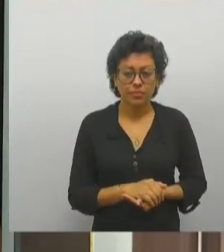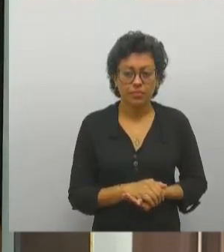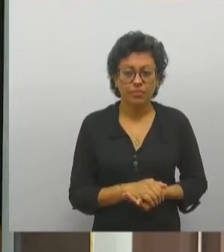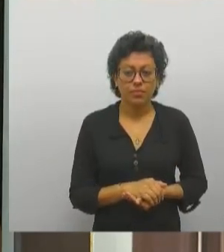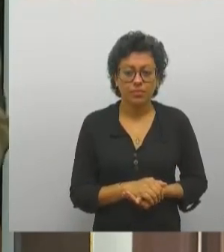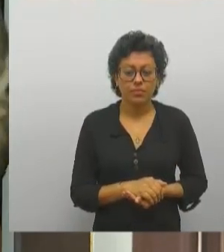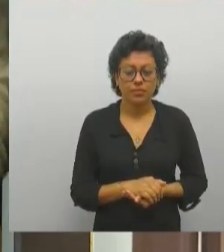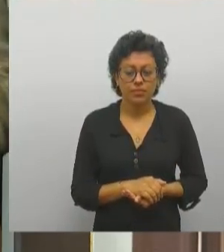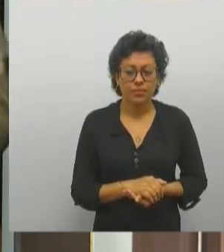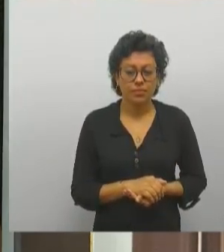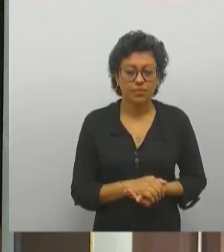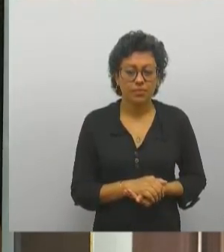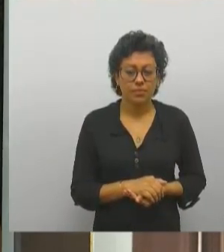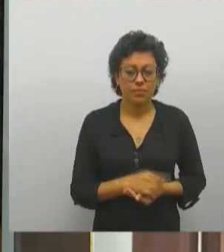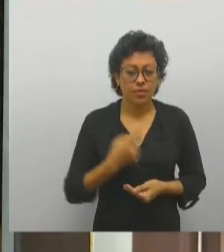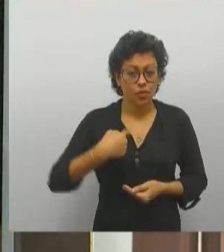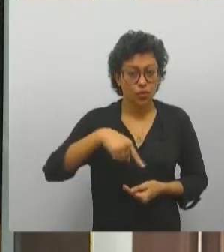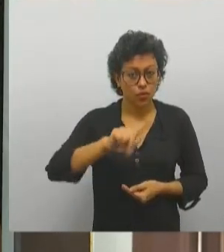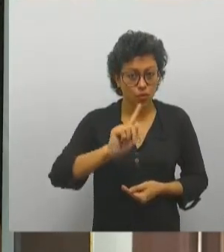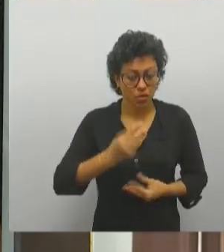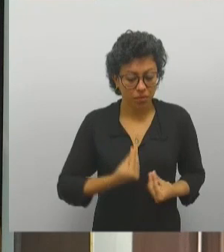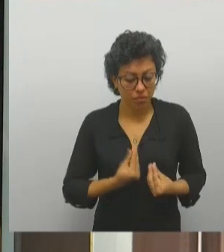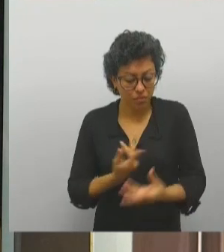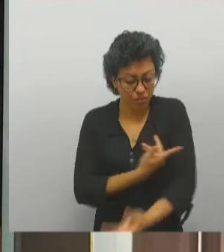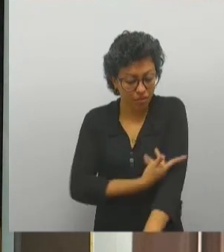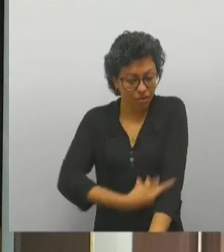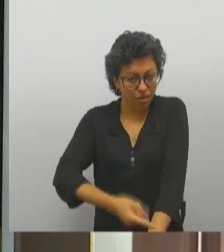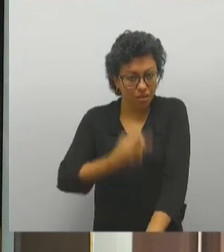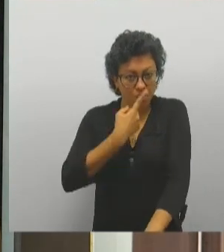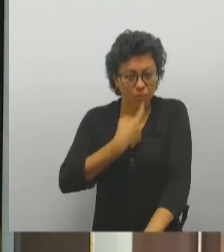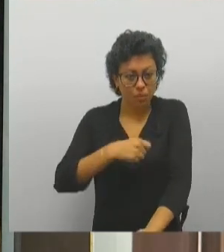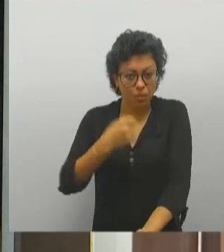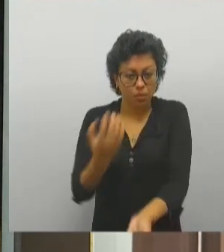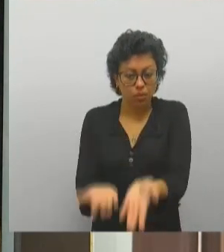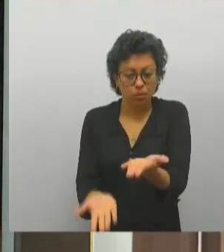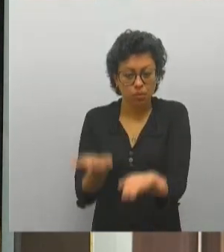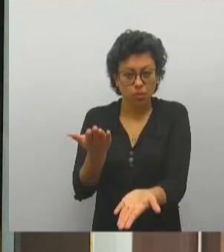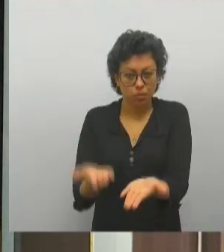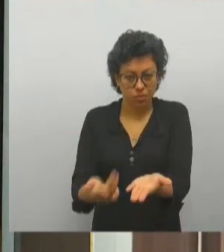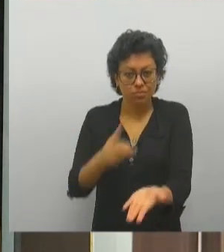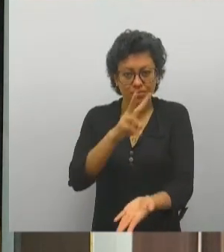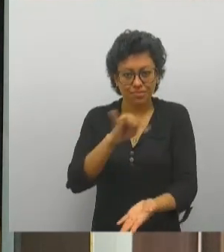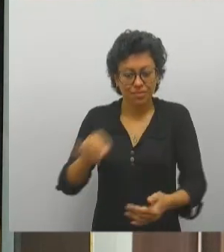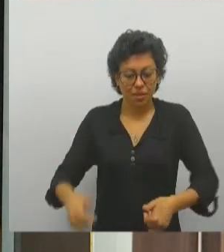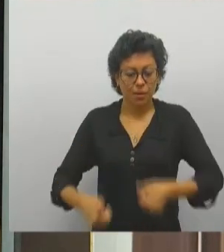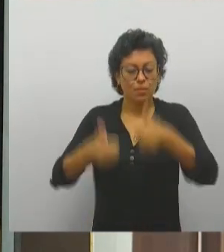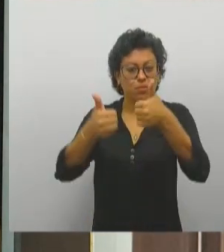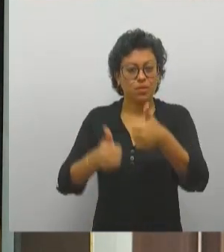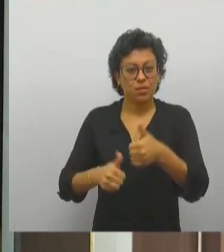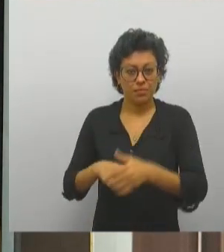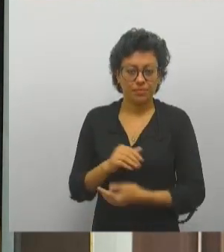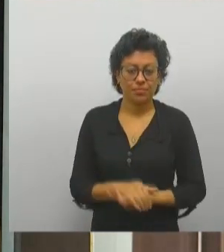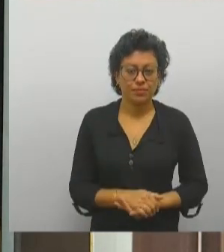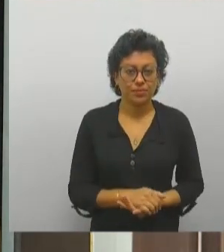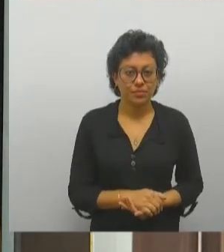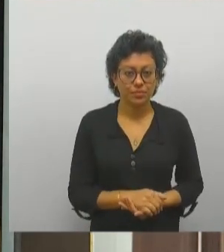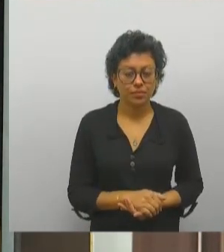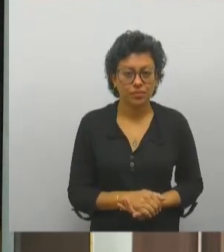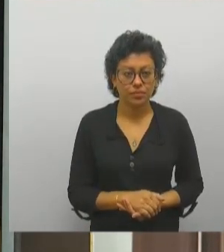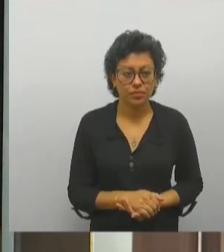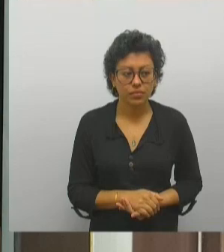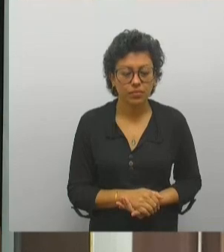da Câmara de Vereadores ir lá doar sangue, eu tenho certeza que o banco de sangue lá do hemonúcleo irá melhorar e